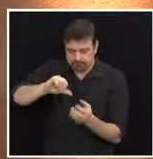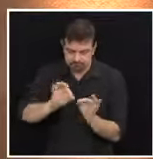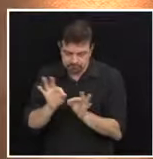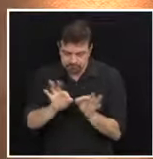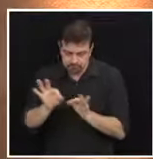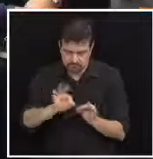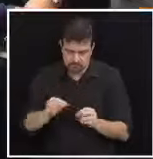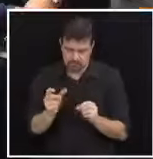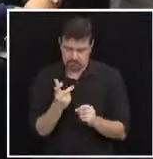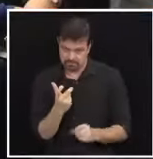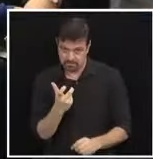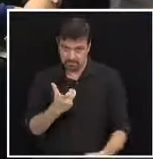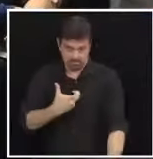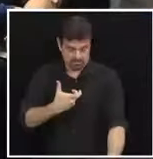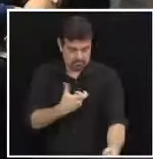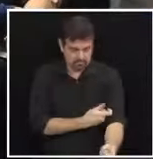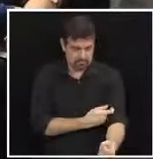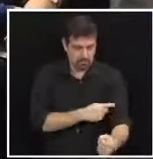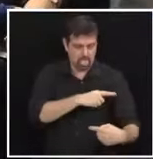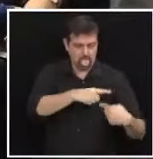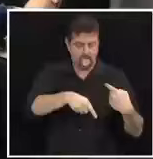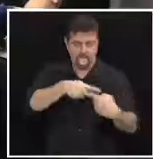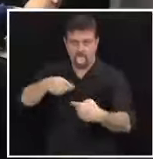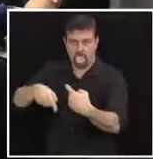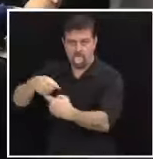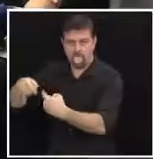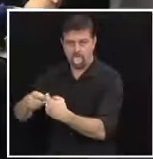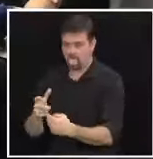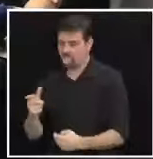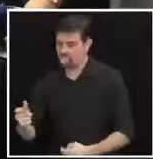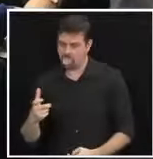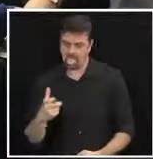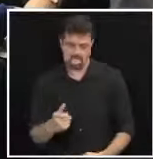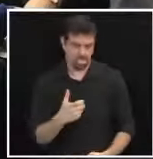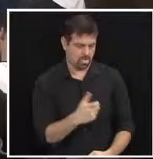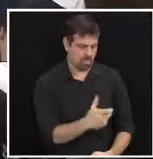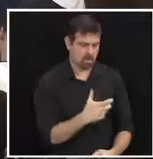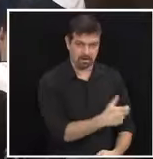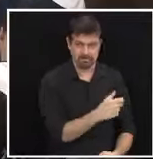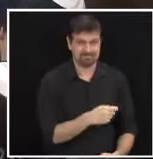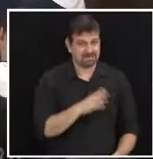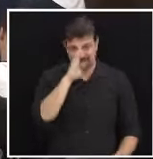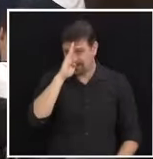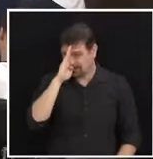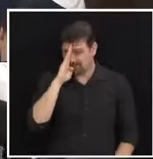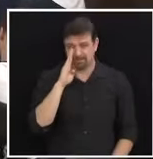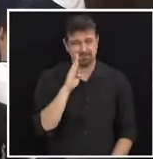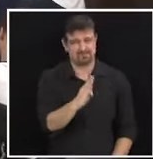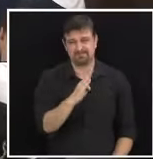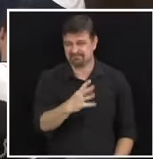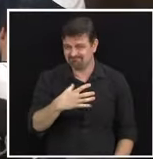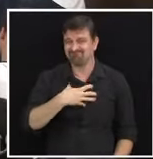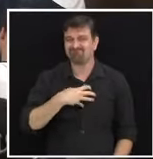prepara a droga numa seringa e roda num grupo, todo mundo se injetando. Essa é o risco comum